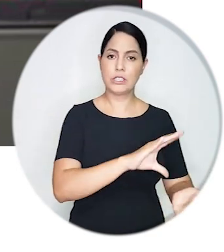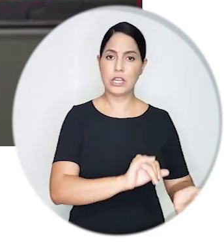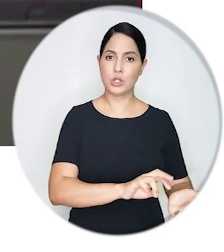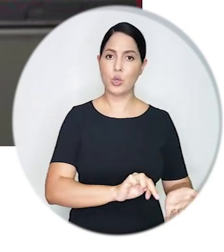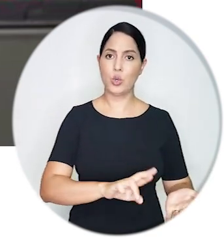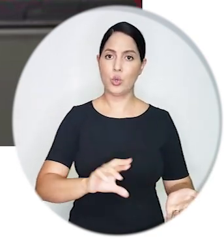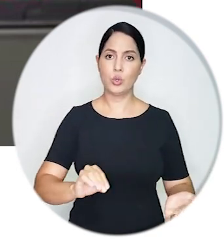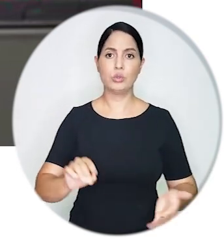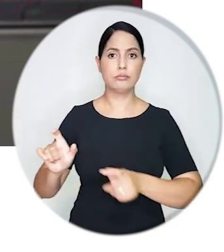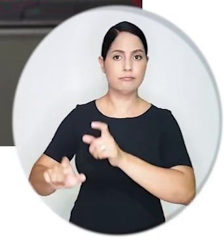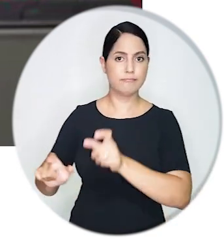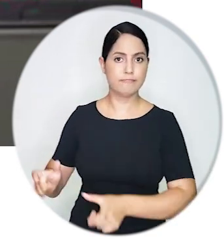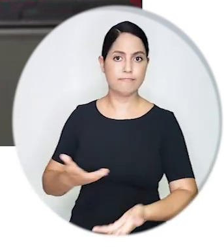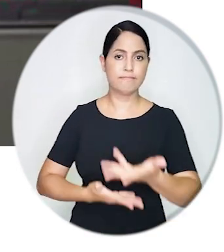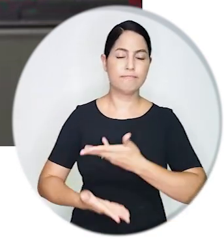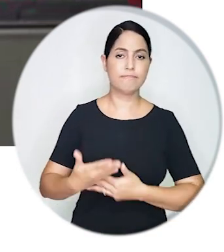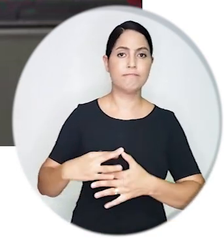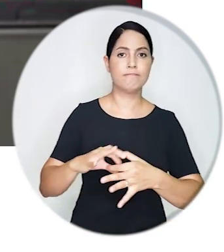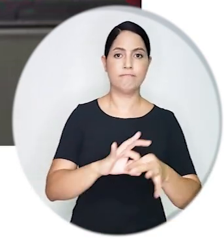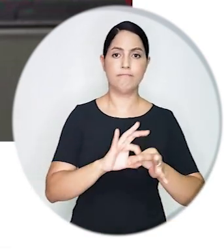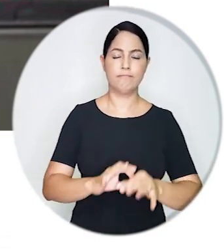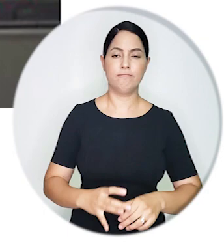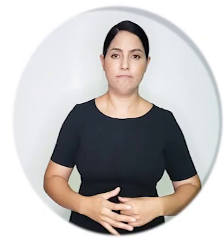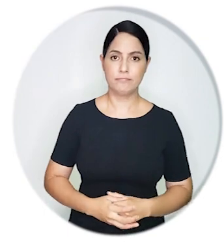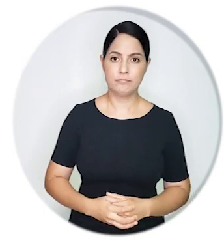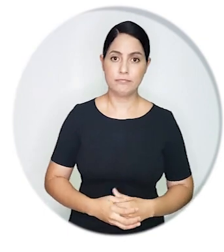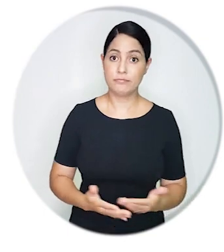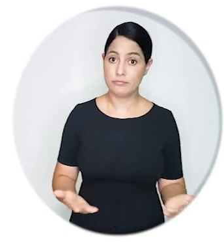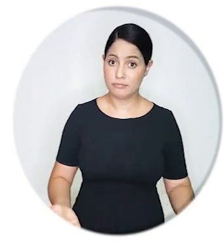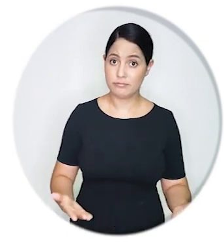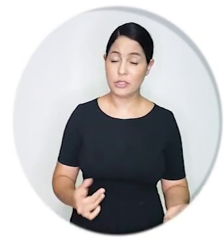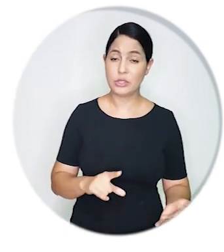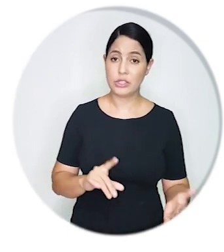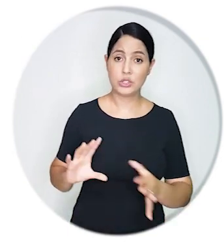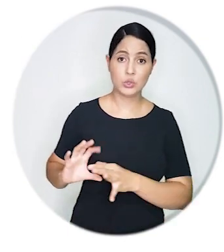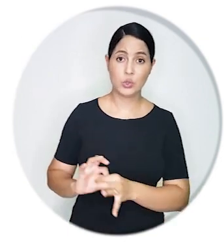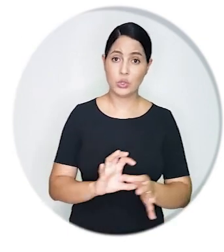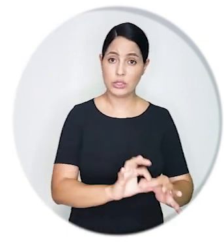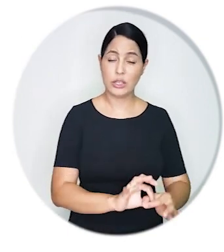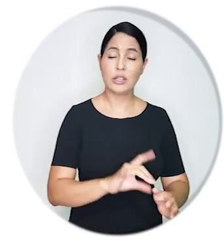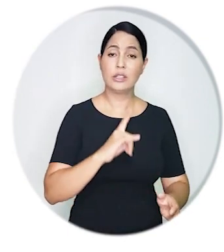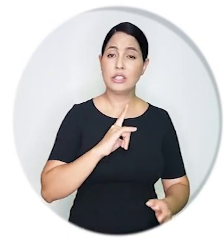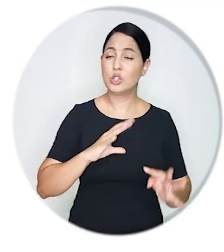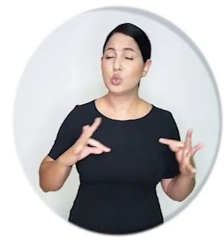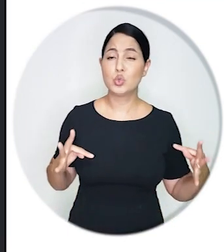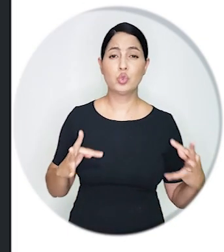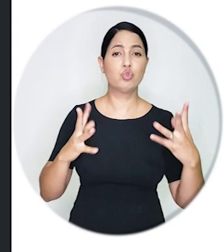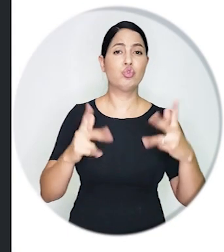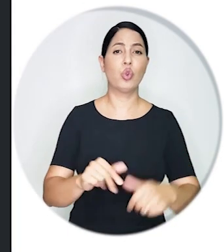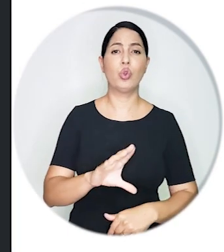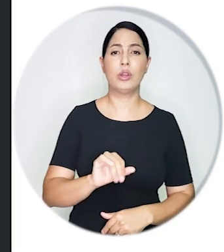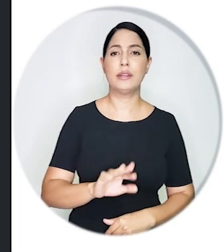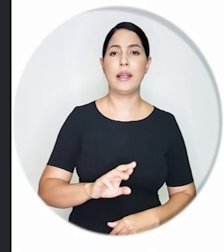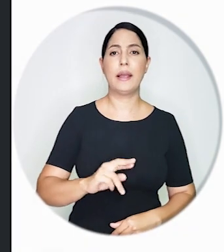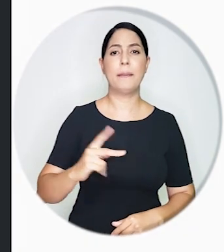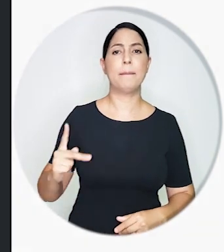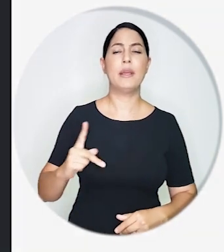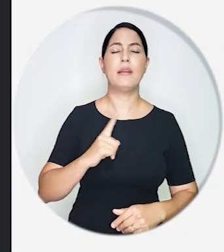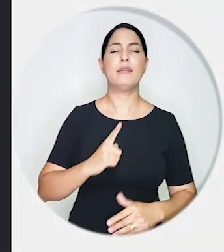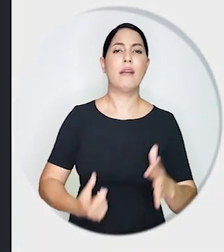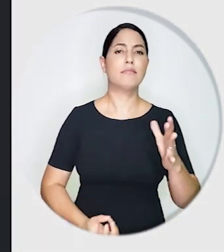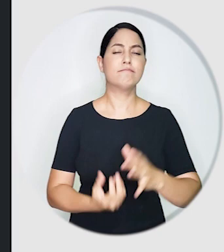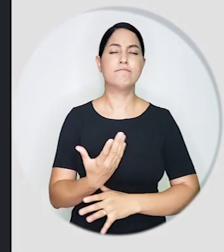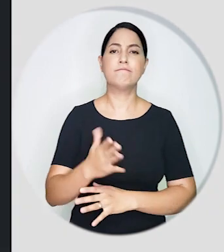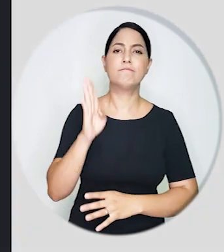lados, cartórios e cidadãos. Fecha aspas. A implementação do SERP, com a integração de todos os cartórios